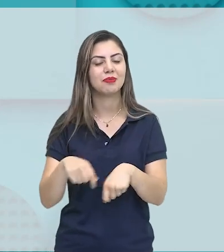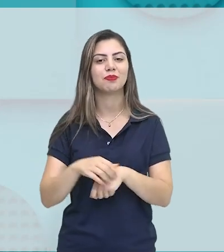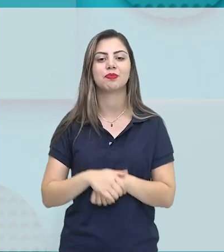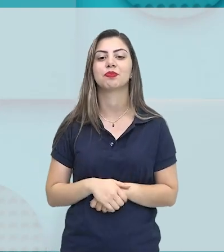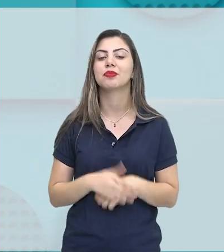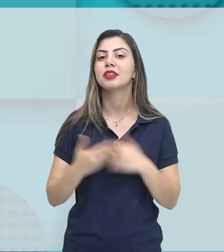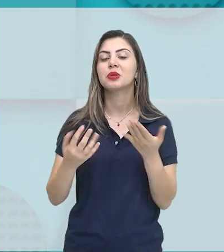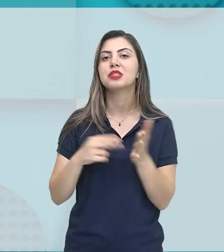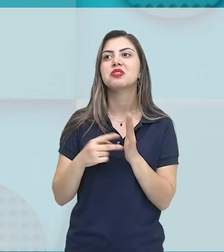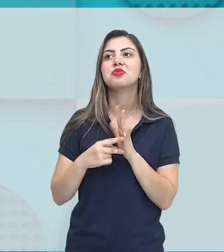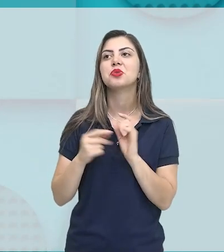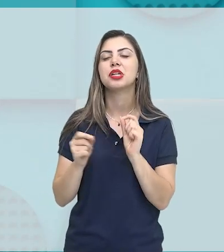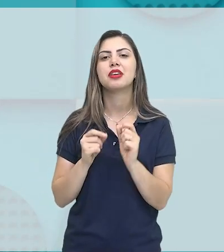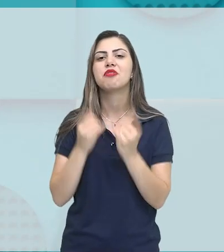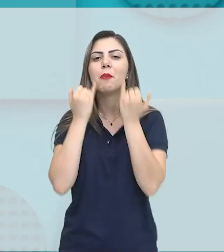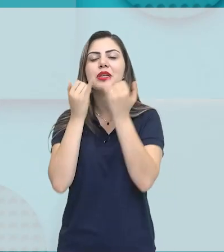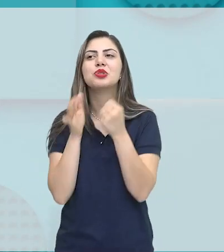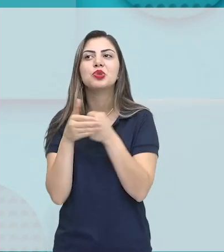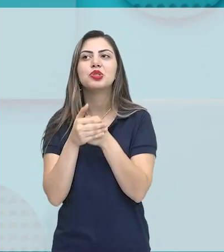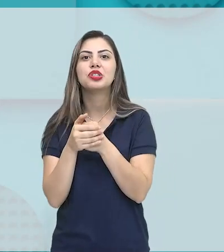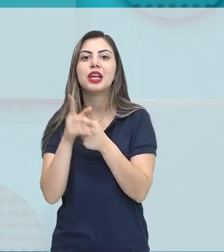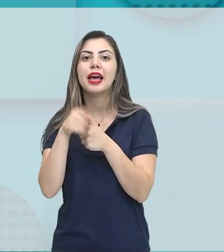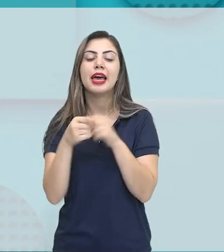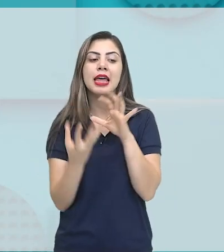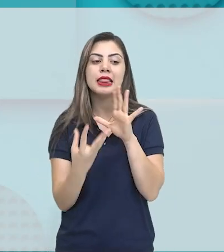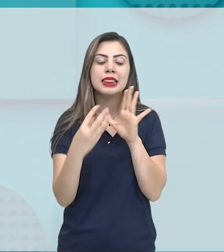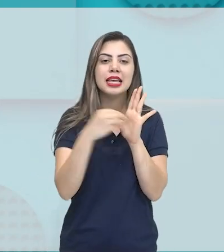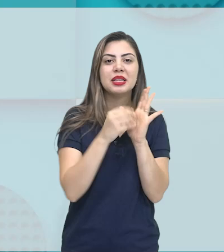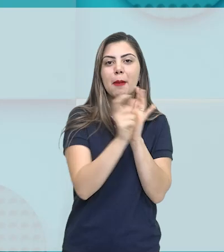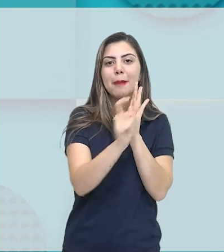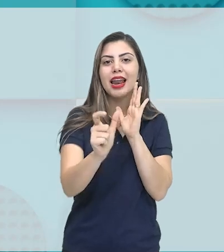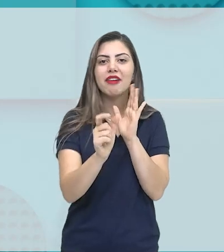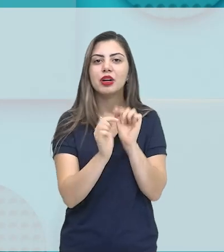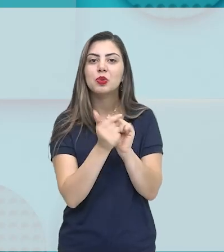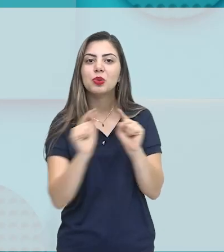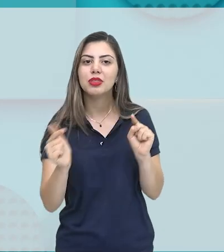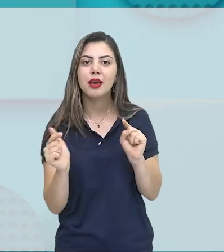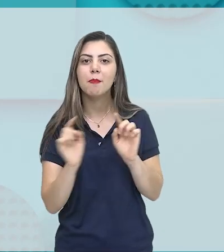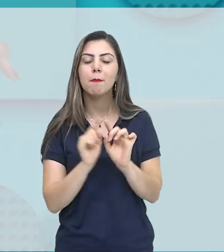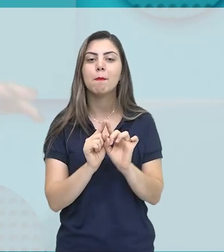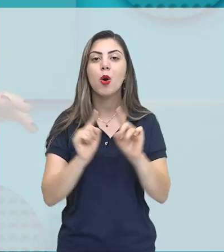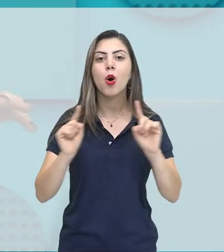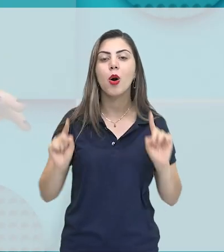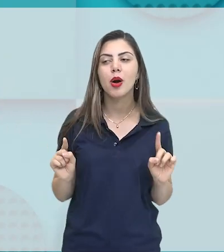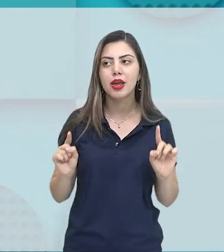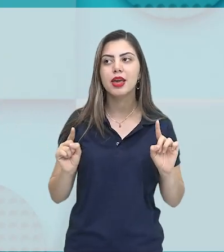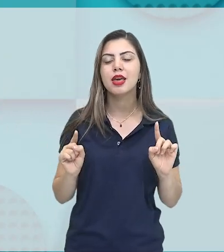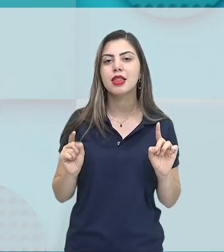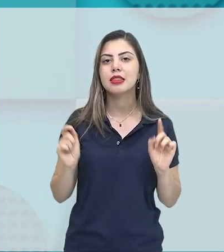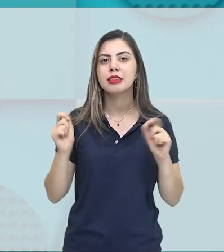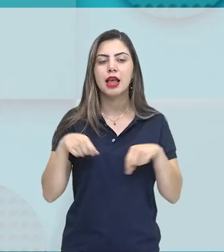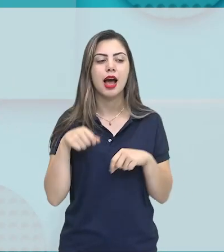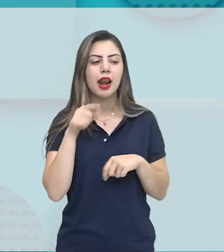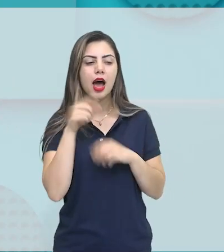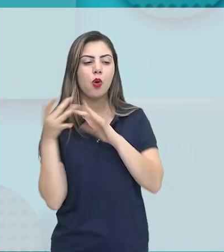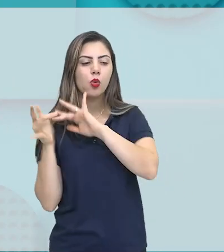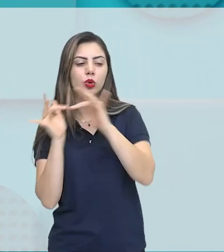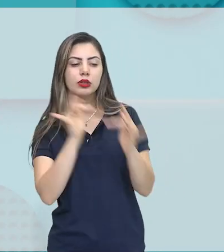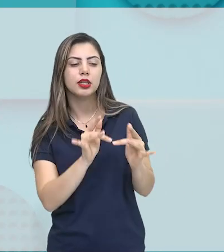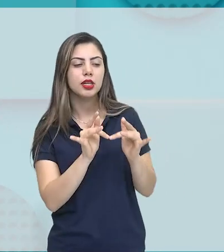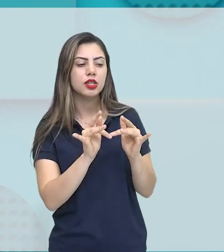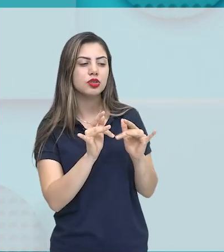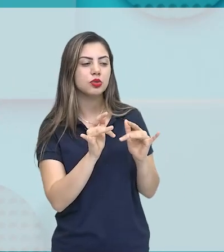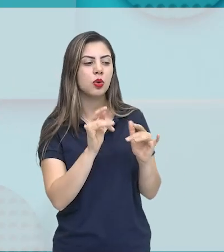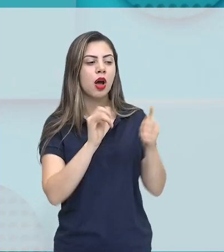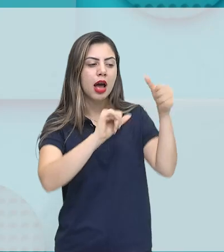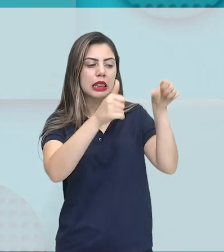seja, aquelas que não estão claramente descritas, mas que você subentende. A partir de alguns indícios, de alguns